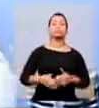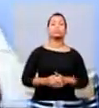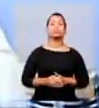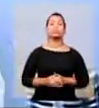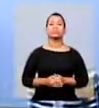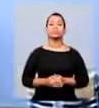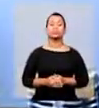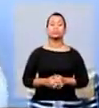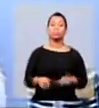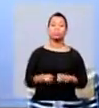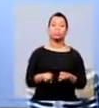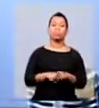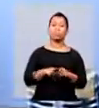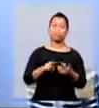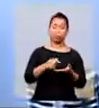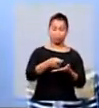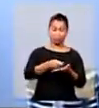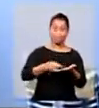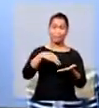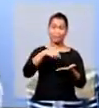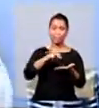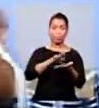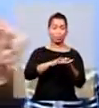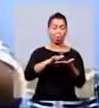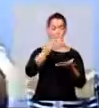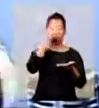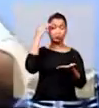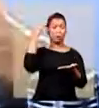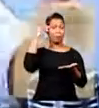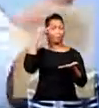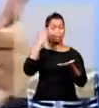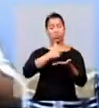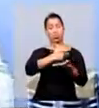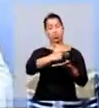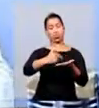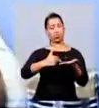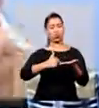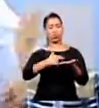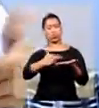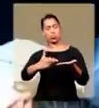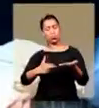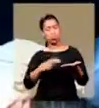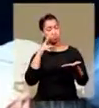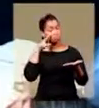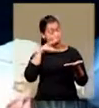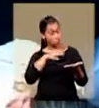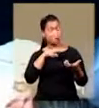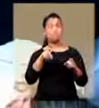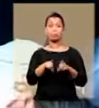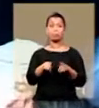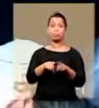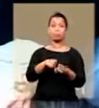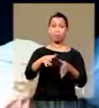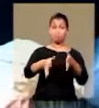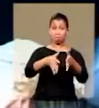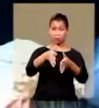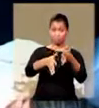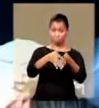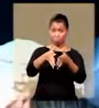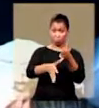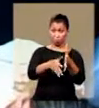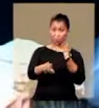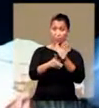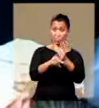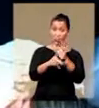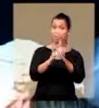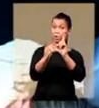que seja por figuras, né, Libras tem um atendimento específicos para dentro do estabelecimento